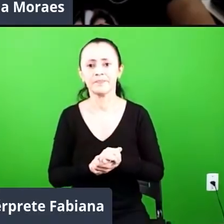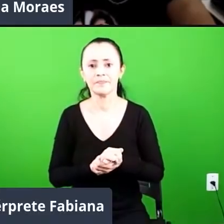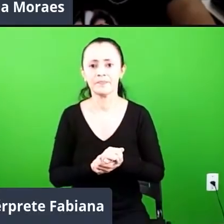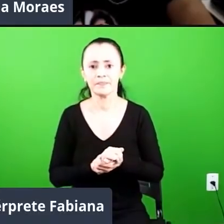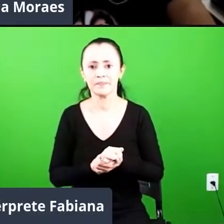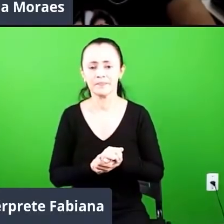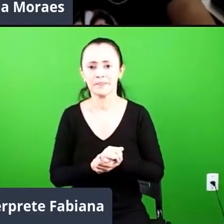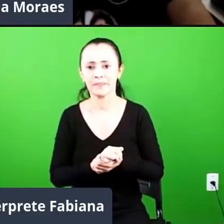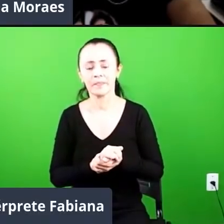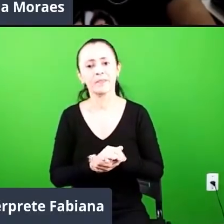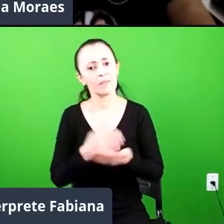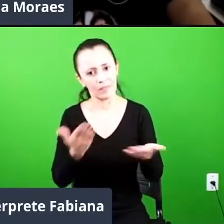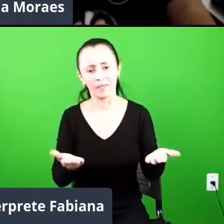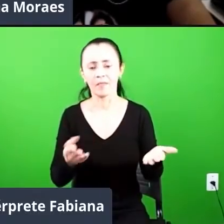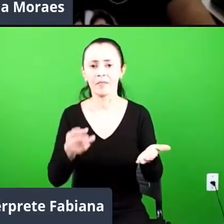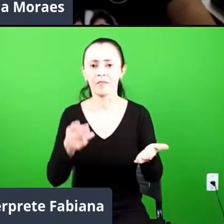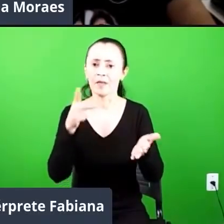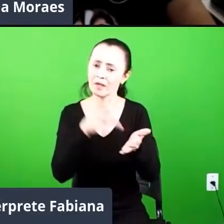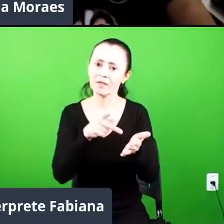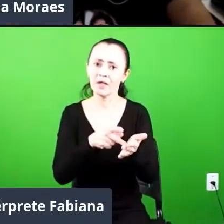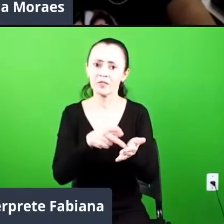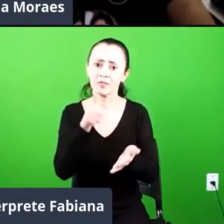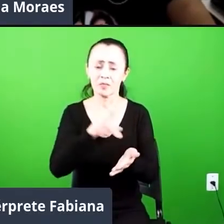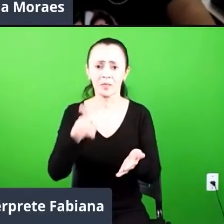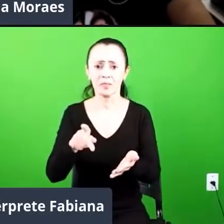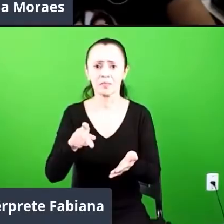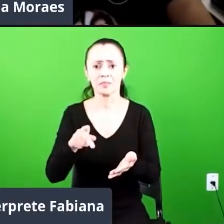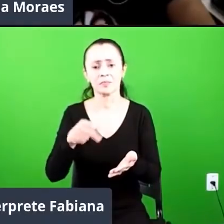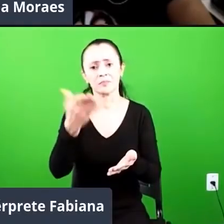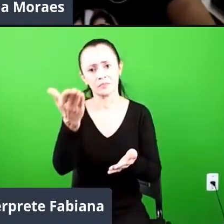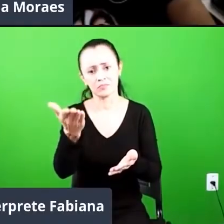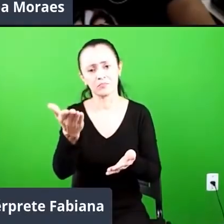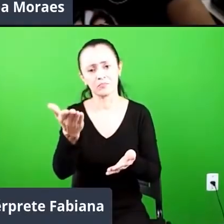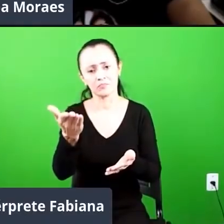E realmente, como a professora Sheila falou, não está sendo fácil